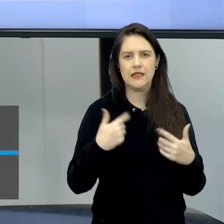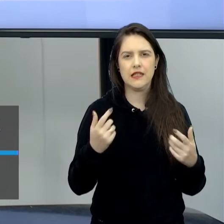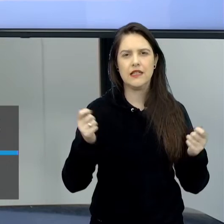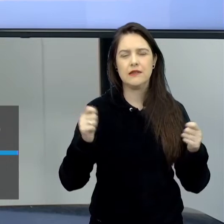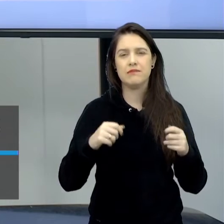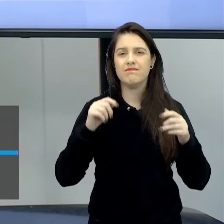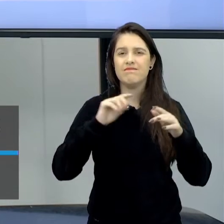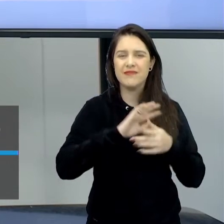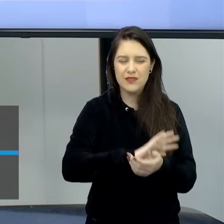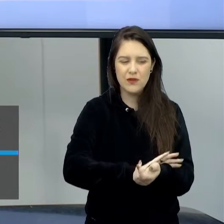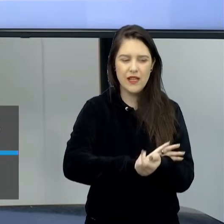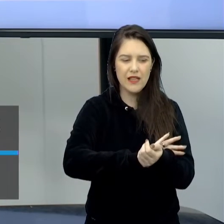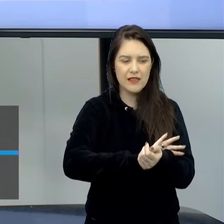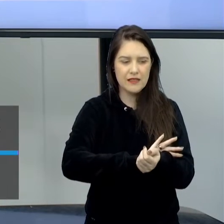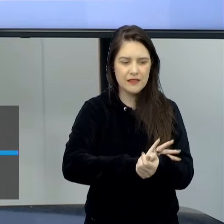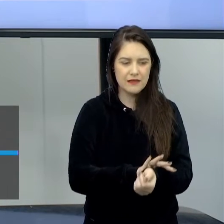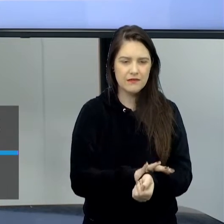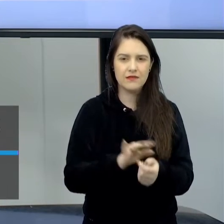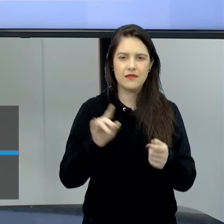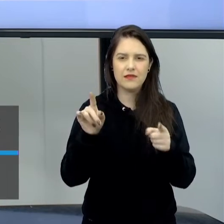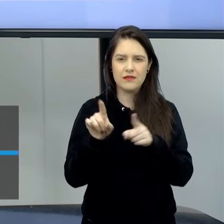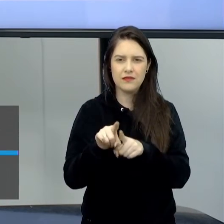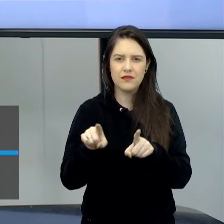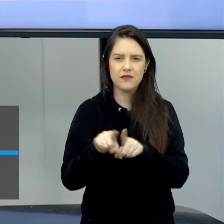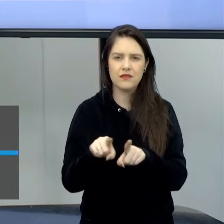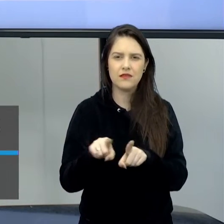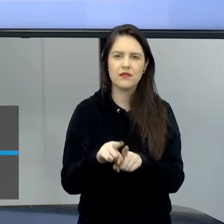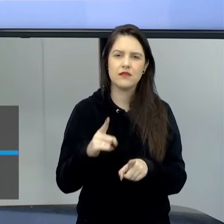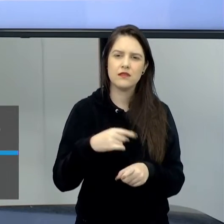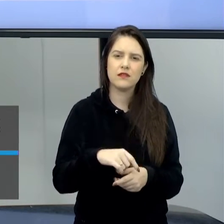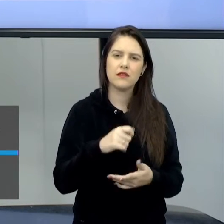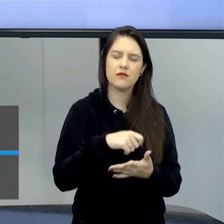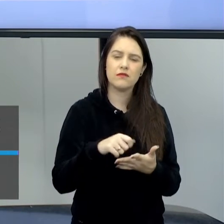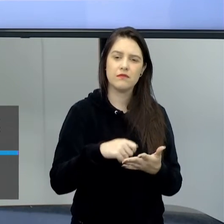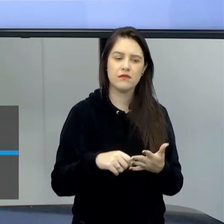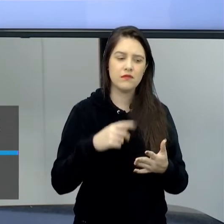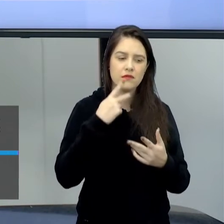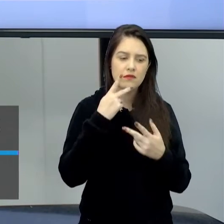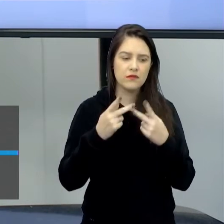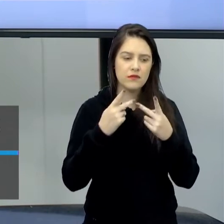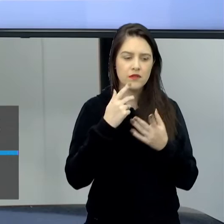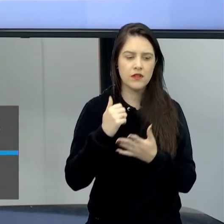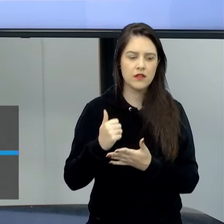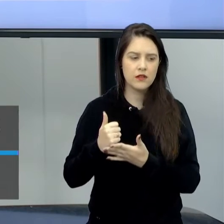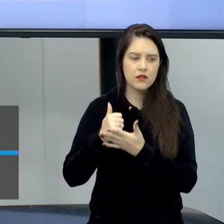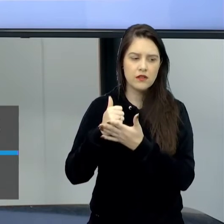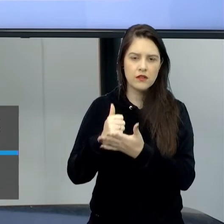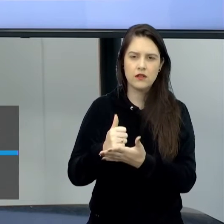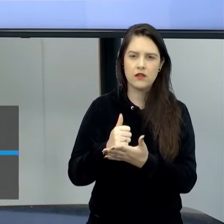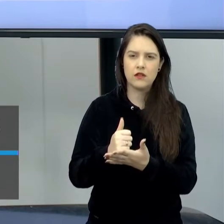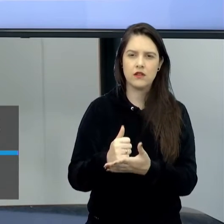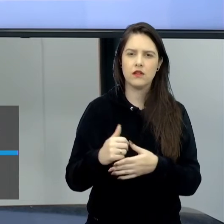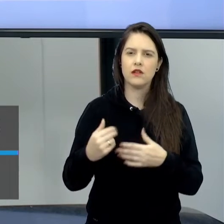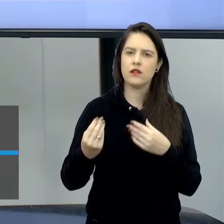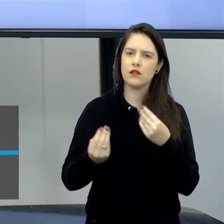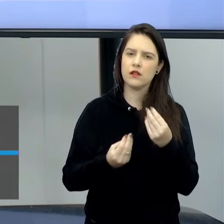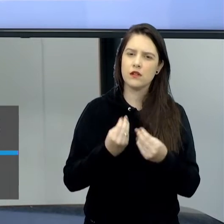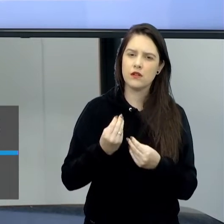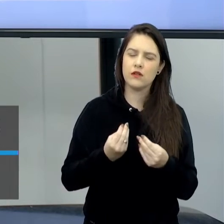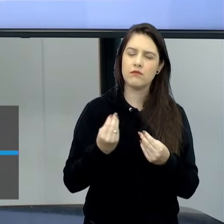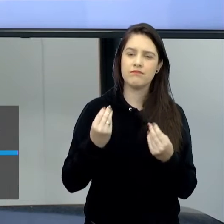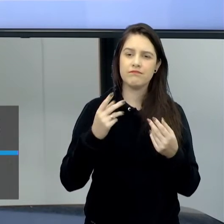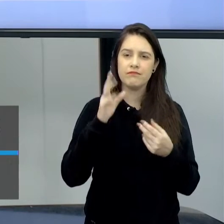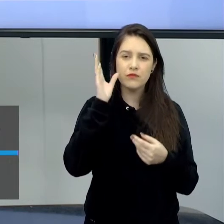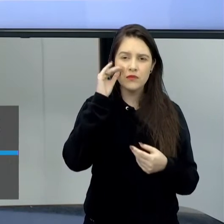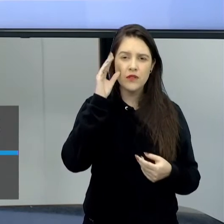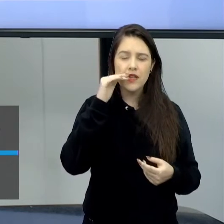do racismo também, né, existem estudos que falam que são levadas ali por questões emocionais, espontâneas